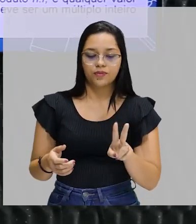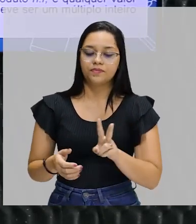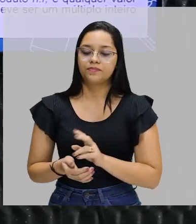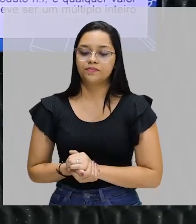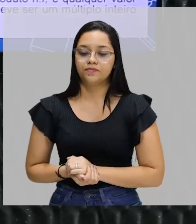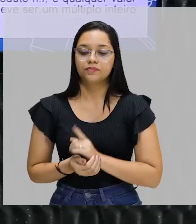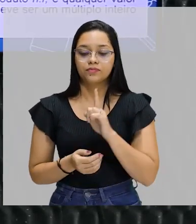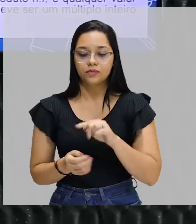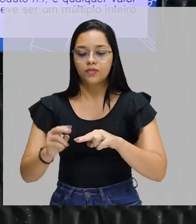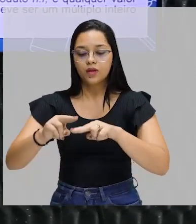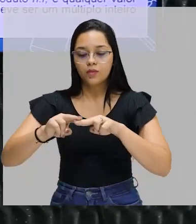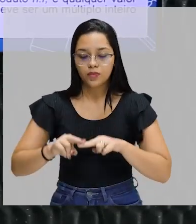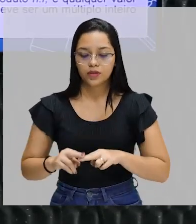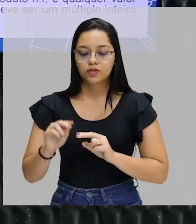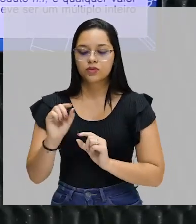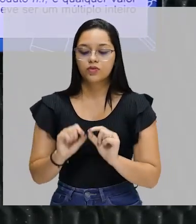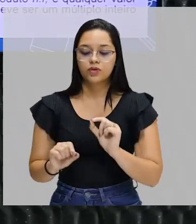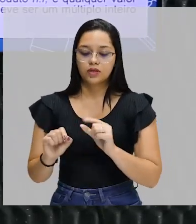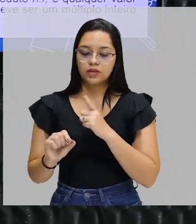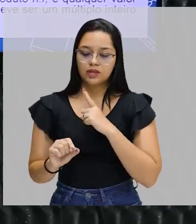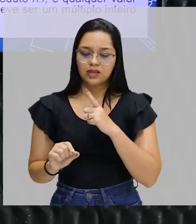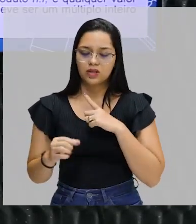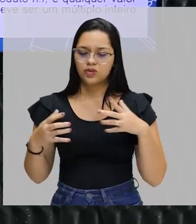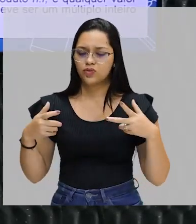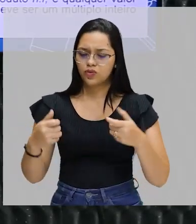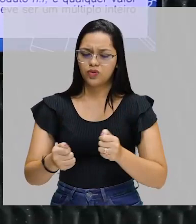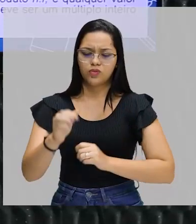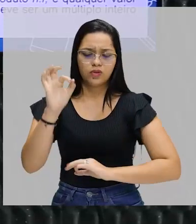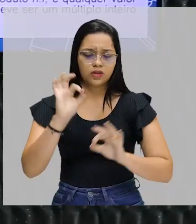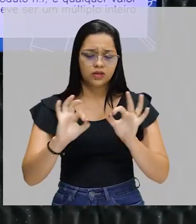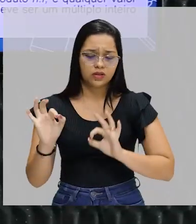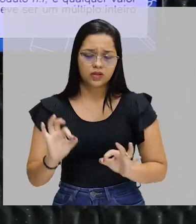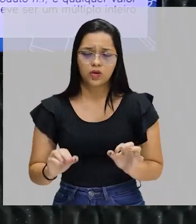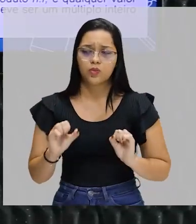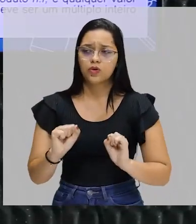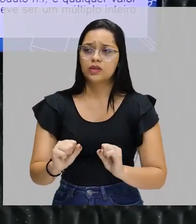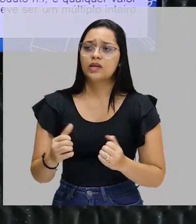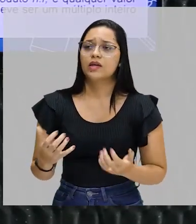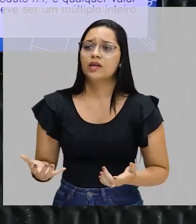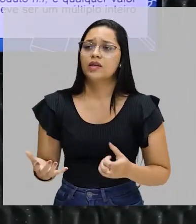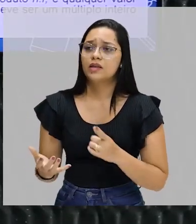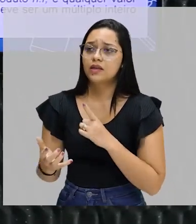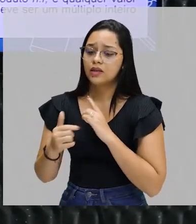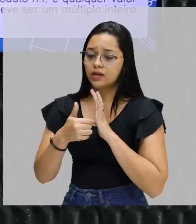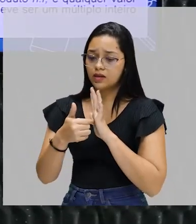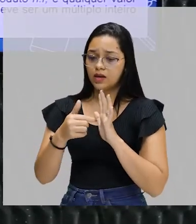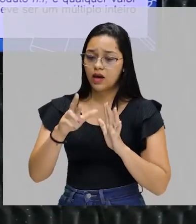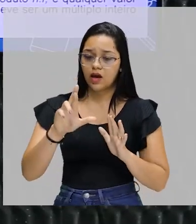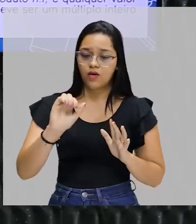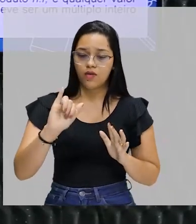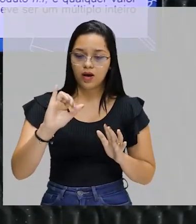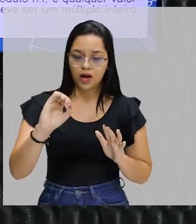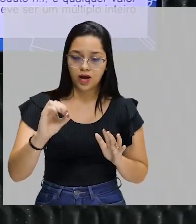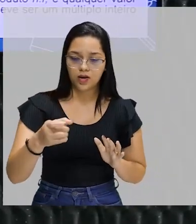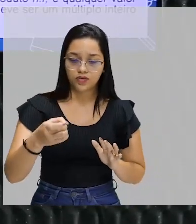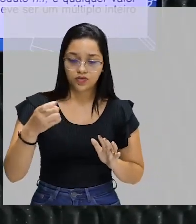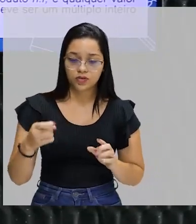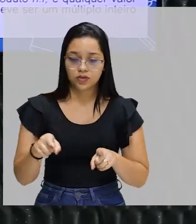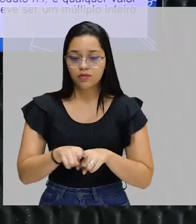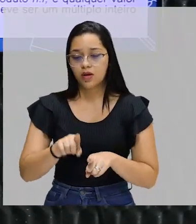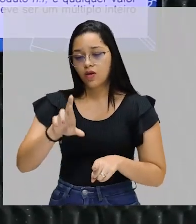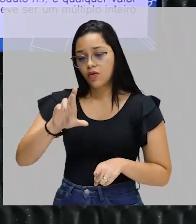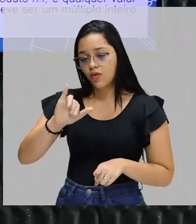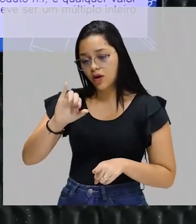Ok? É justamente por isso que tem que ter toda uma preparação para que seja exposto ao raio X, certo? E tem um raio